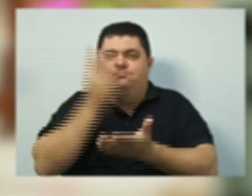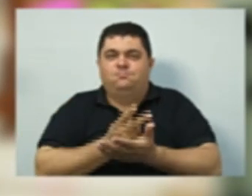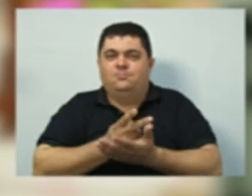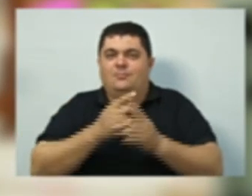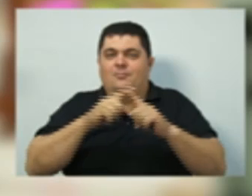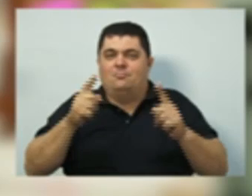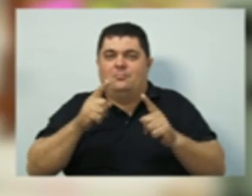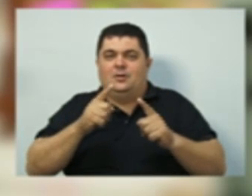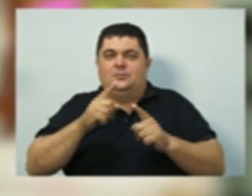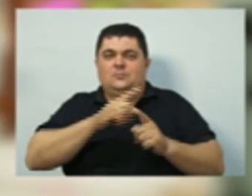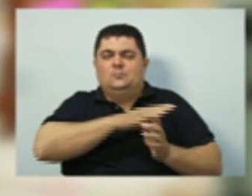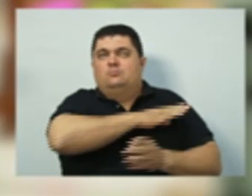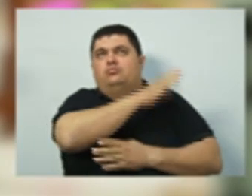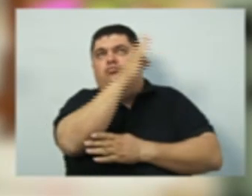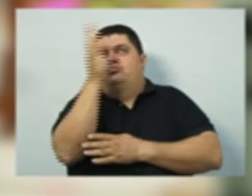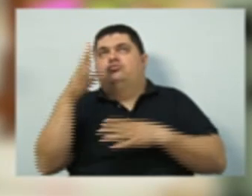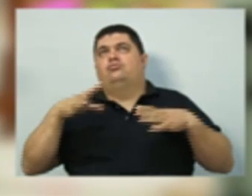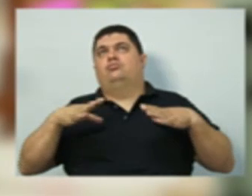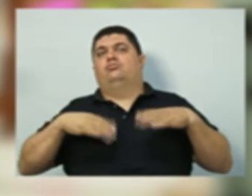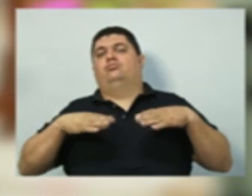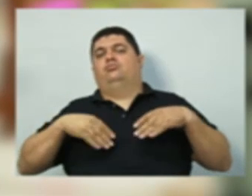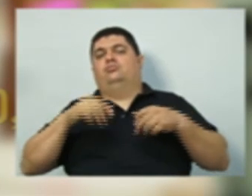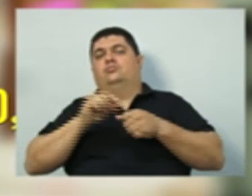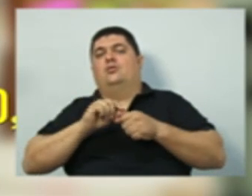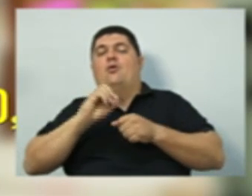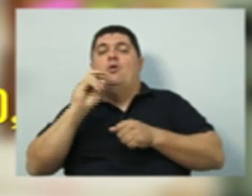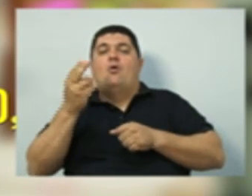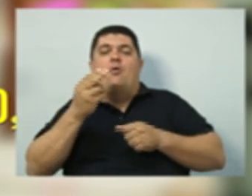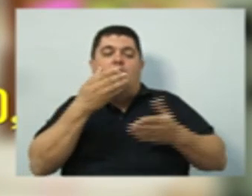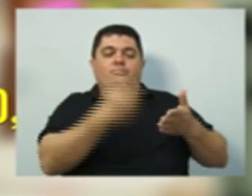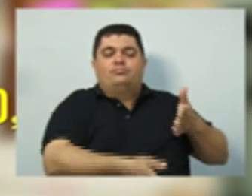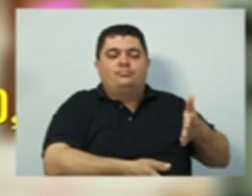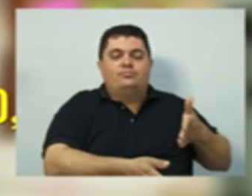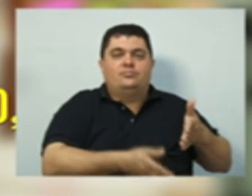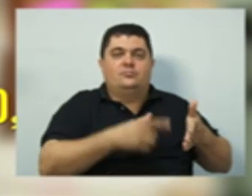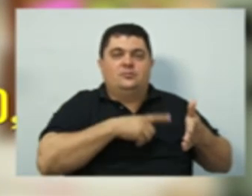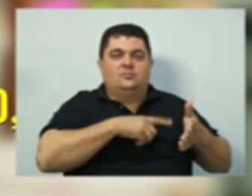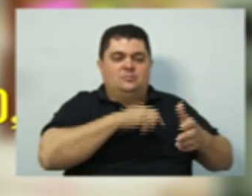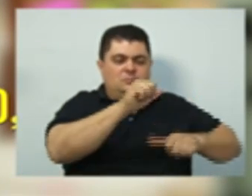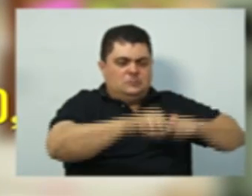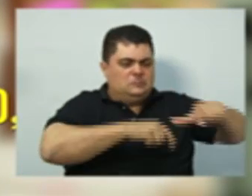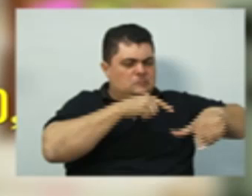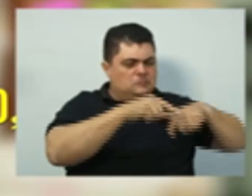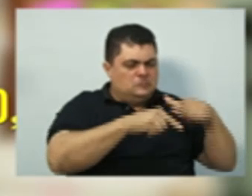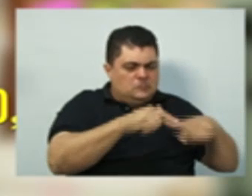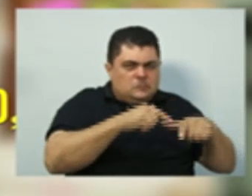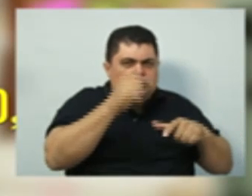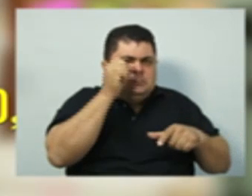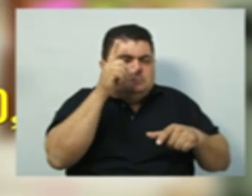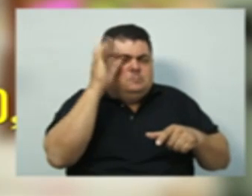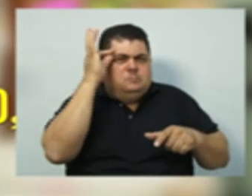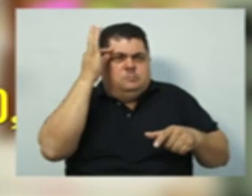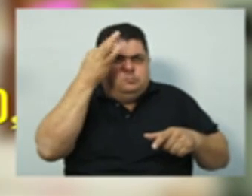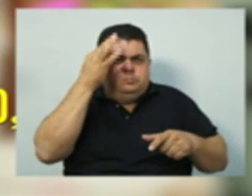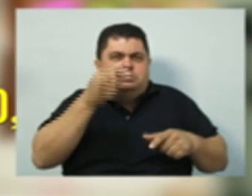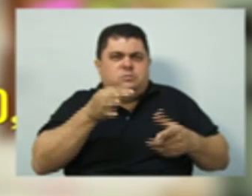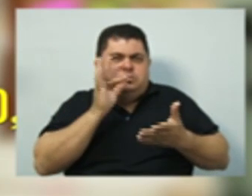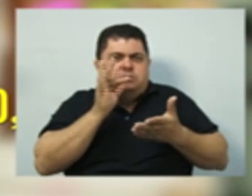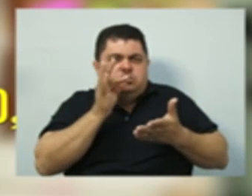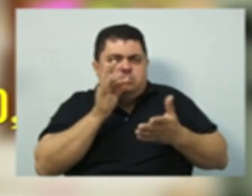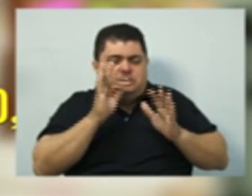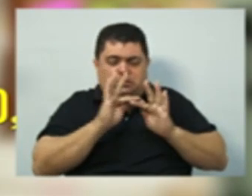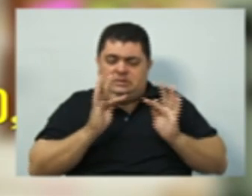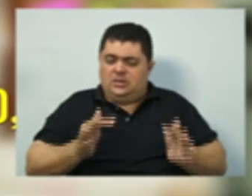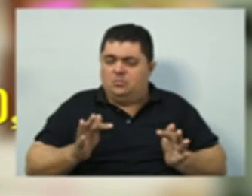e fica o dia todo sem fazer nada de útil? Ou o perdedor que vira trabalhador, acorda cedo, toma um café